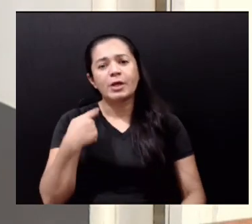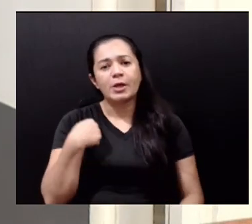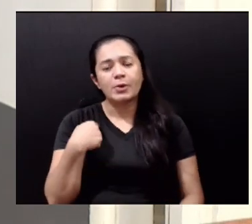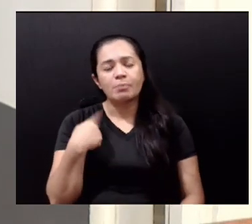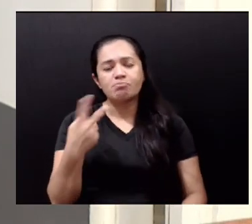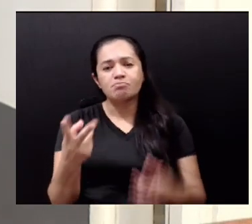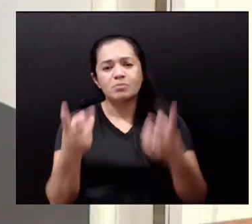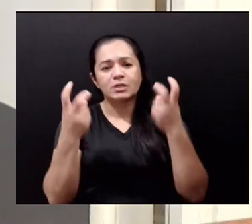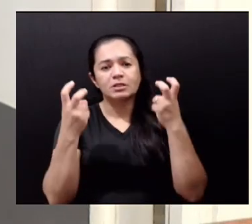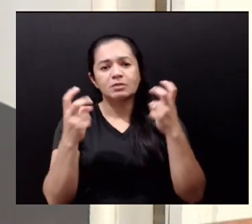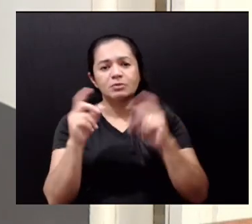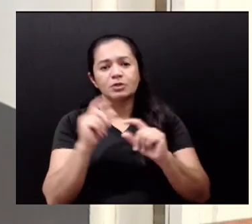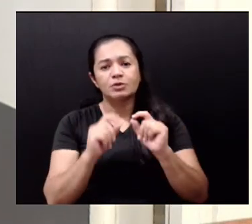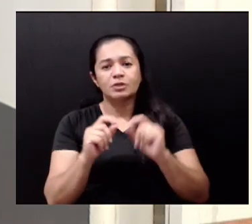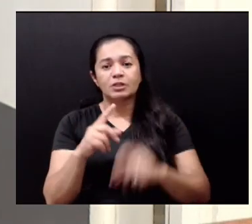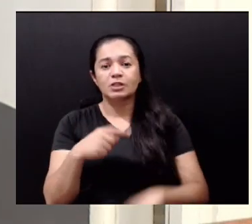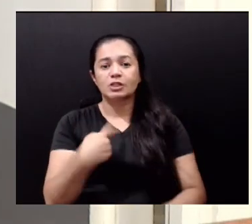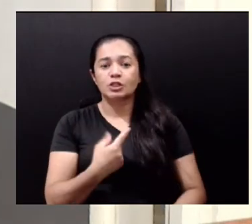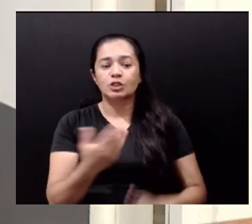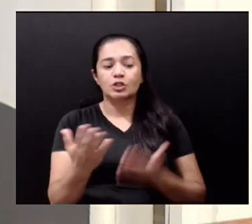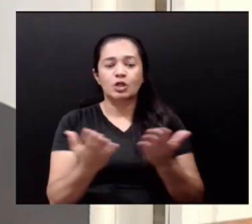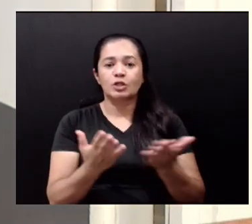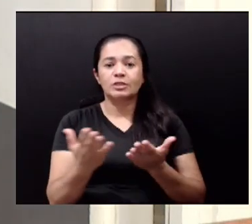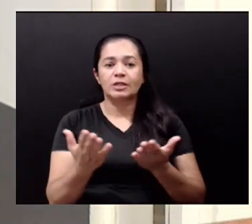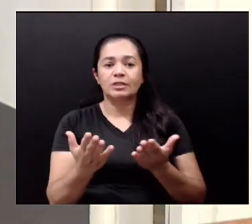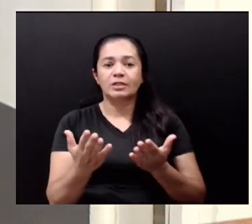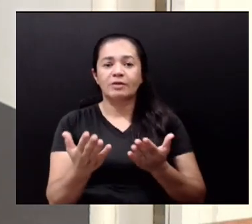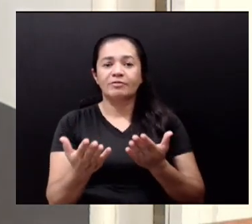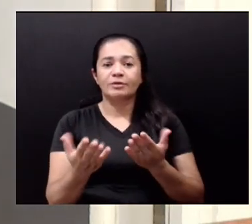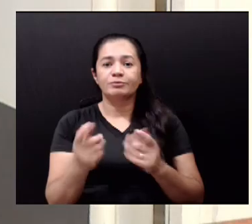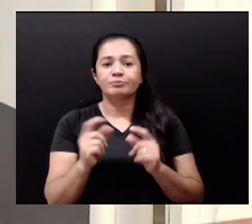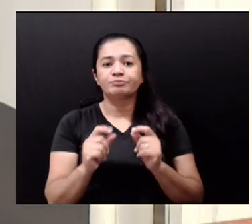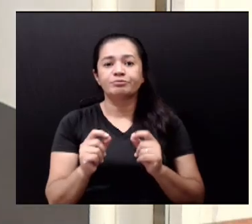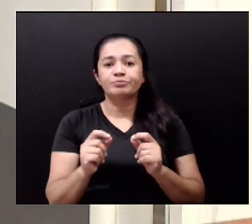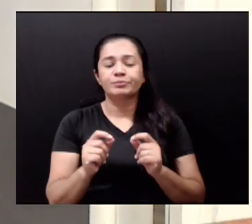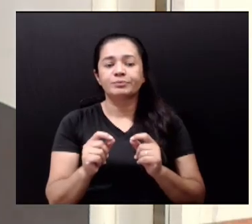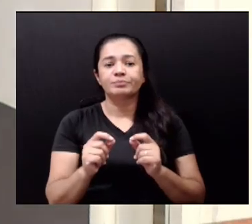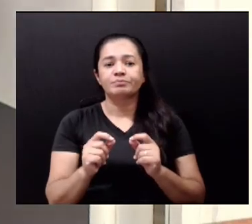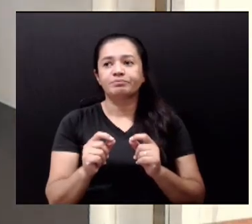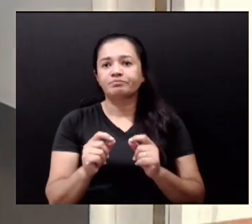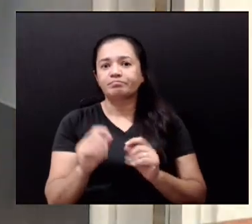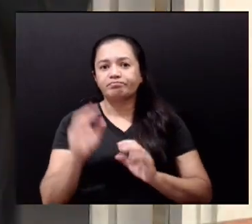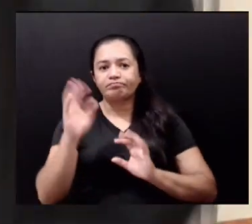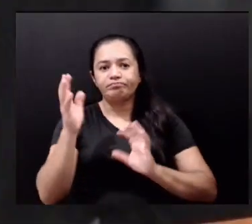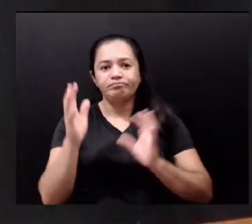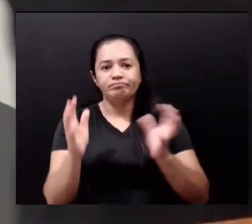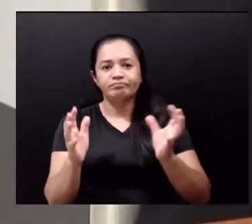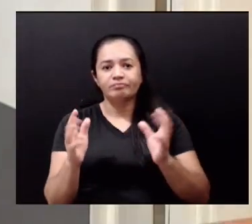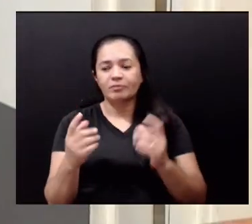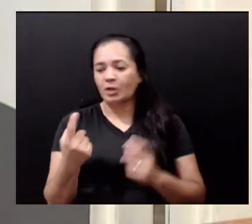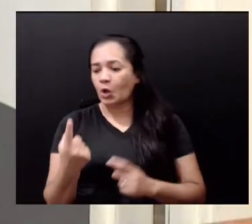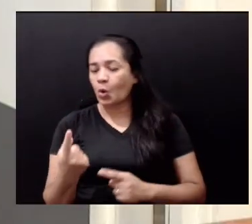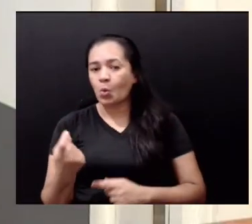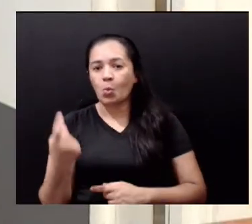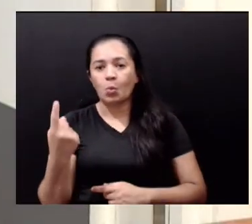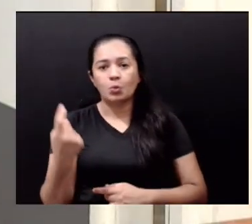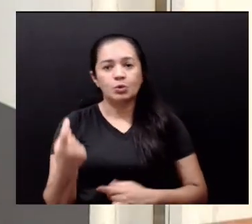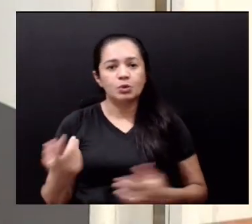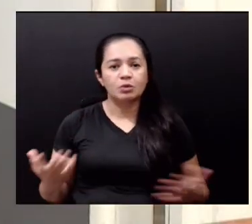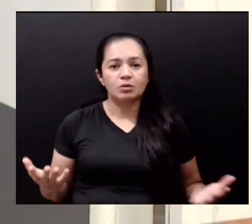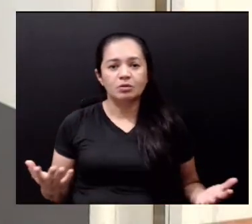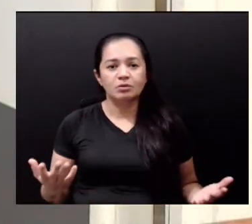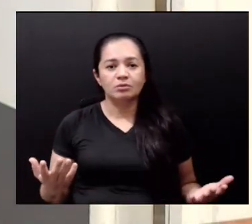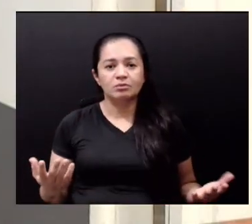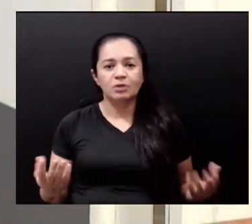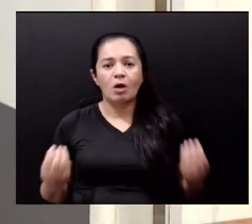que a gente tratava desse fenômeno como uma questão individual, né, de culpabilização, muitas vezes, e de patologizar essa mulher.